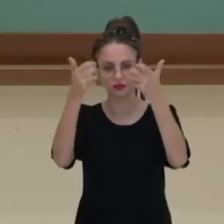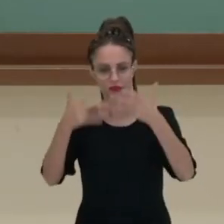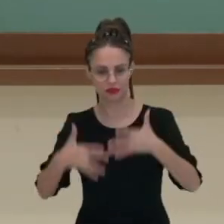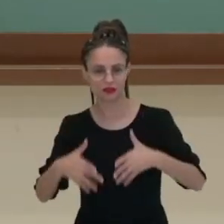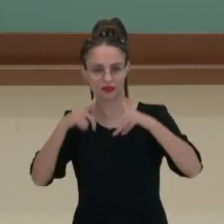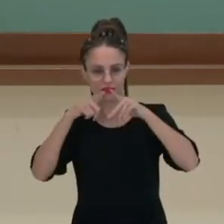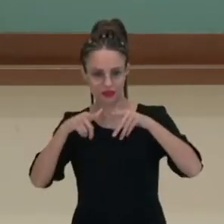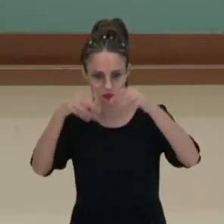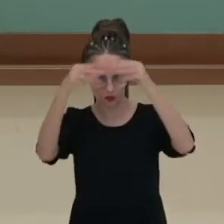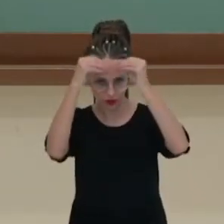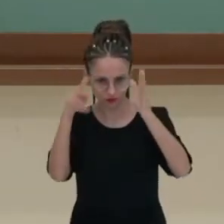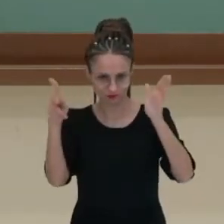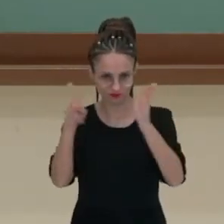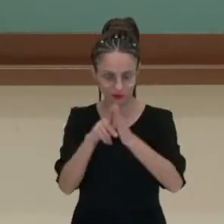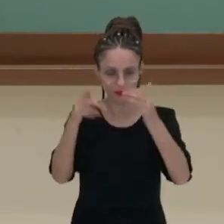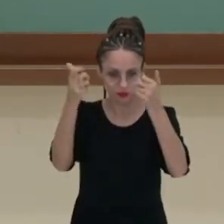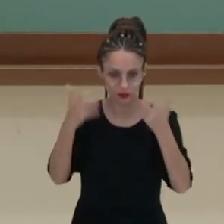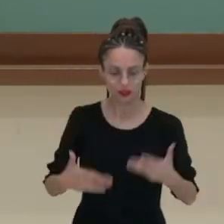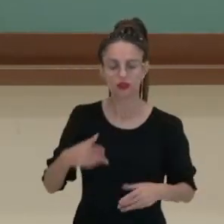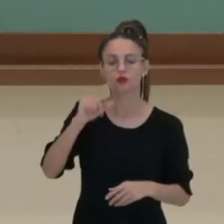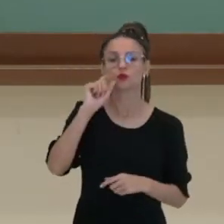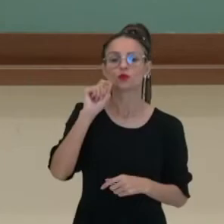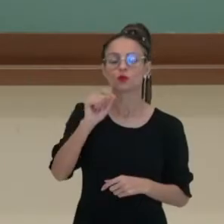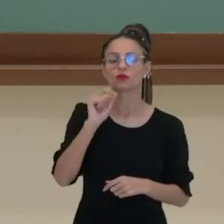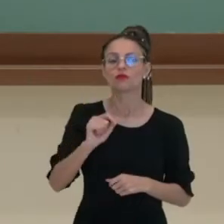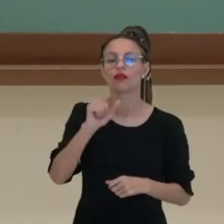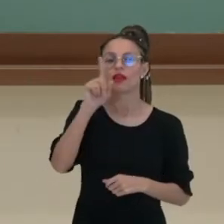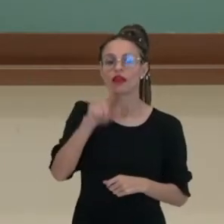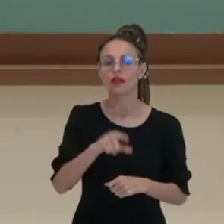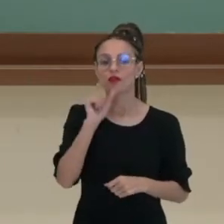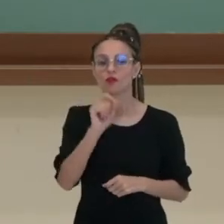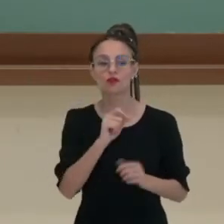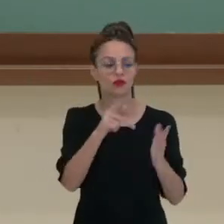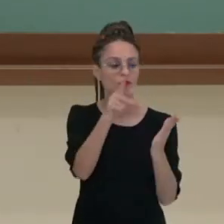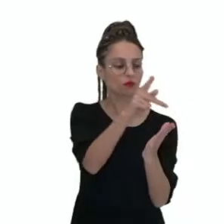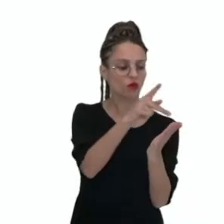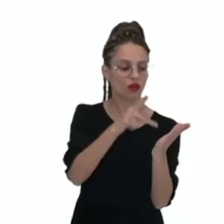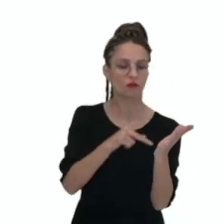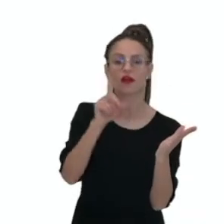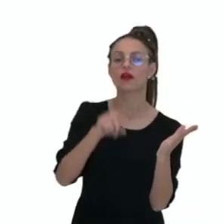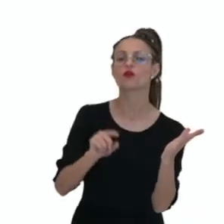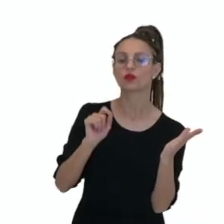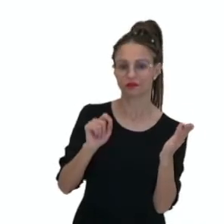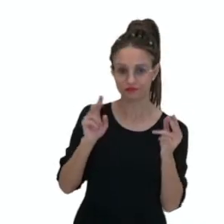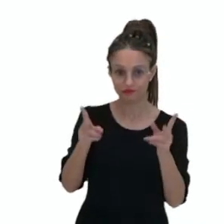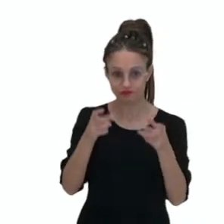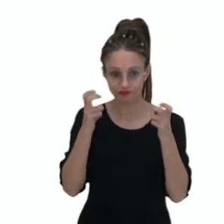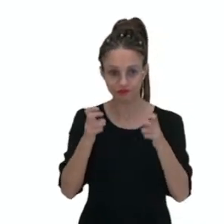linguagem explicando a própria linguagem, eu estou definindo o que é um poema. Percebeu?